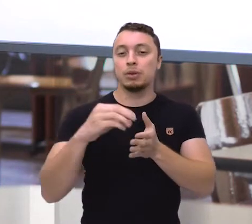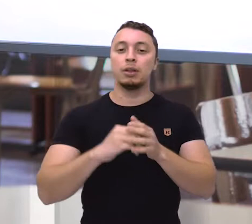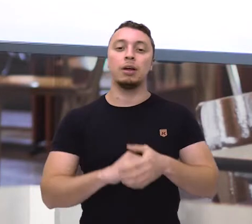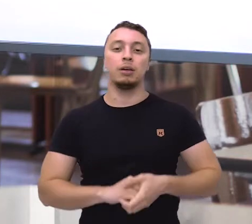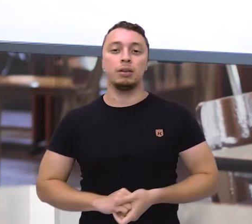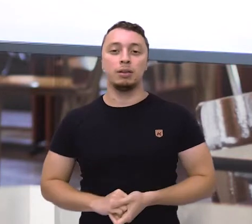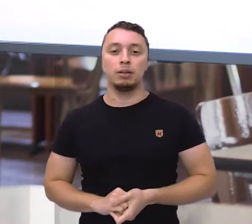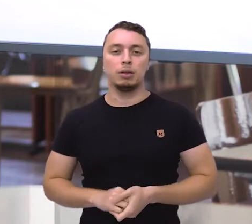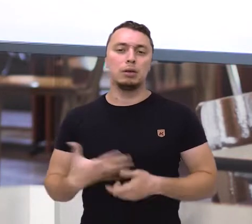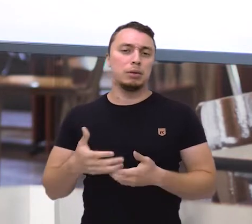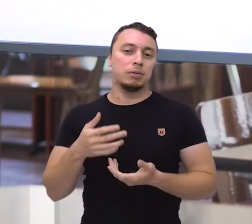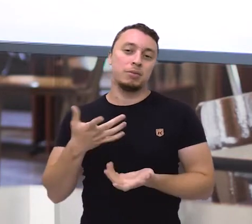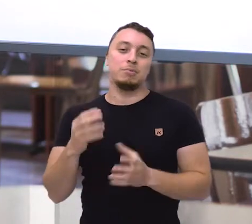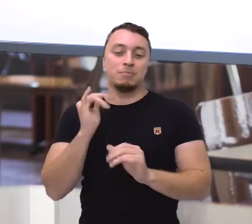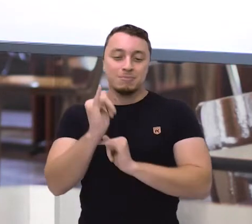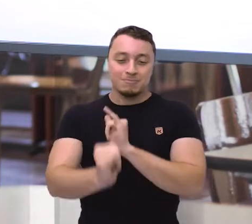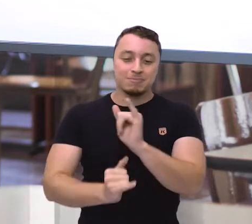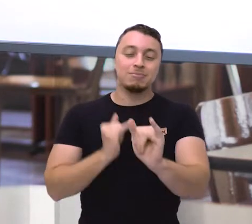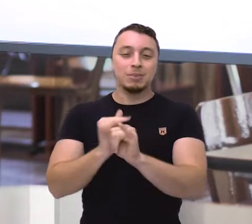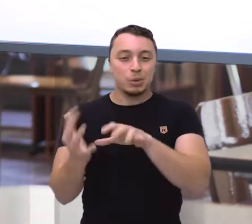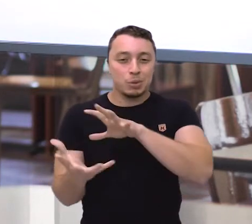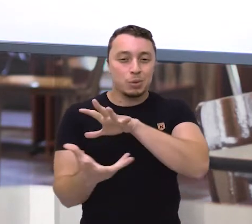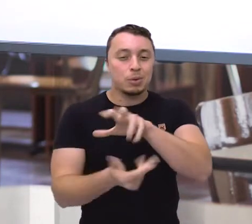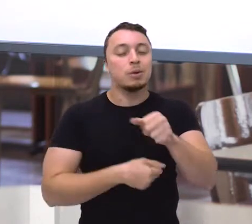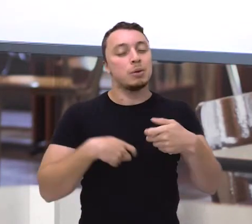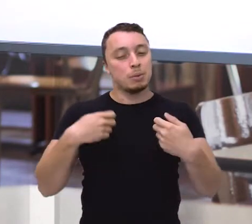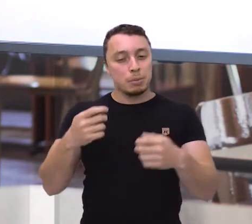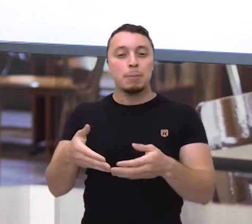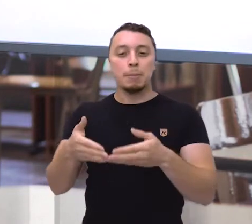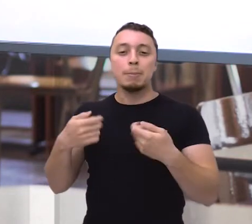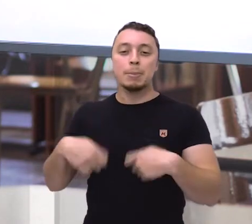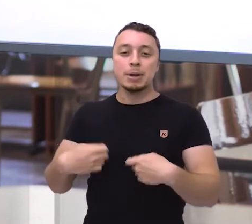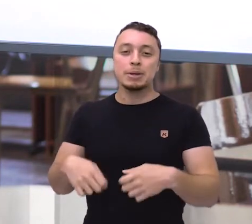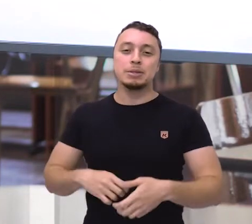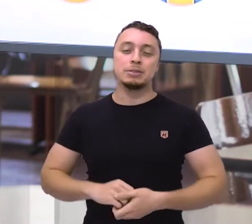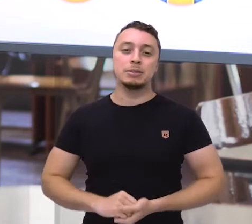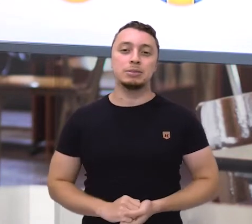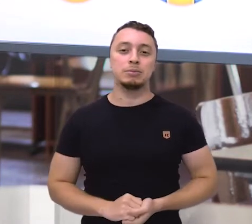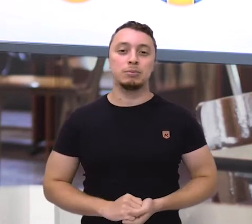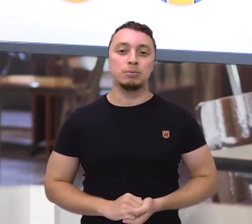que por muitas vezes o mundo virtual exige.